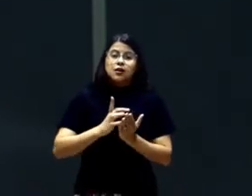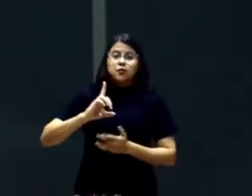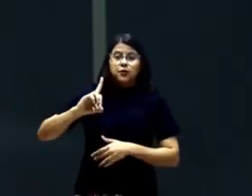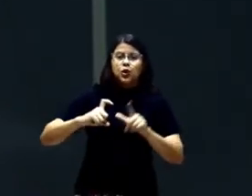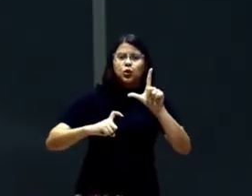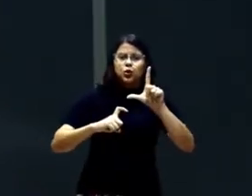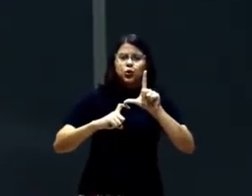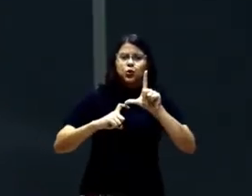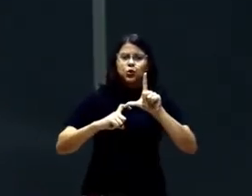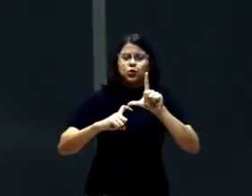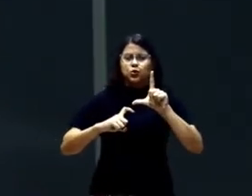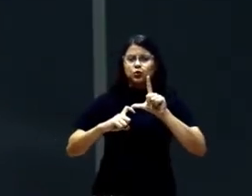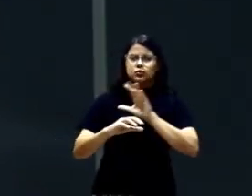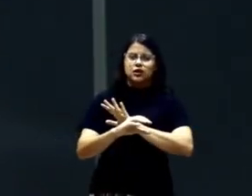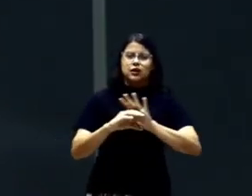Evangelho de Lucas.